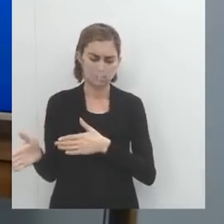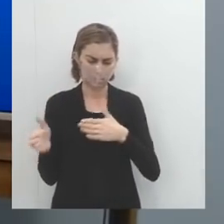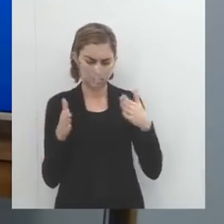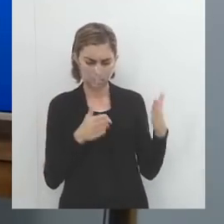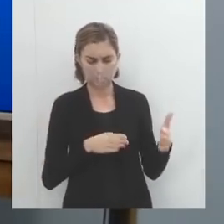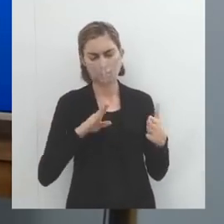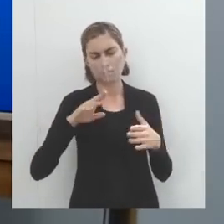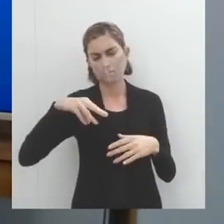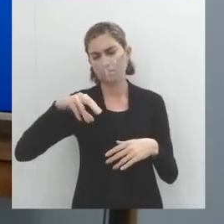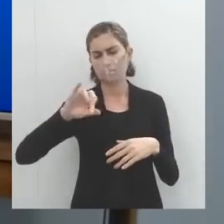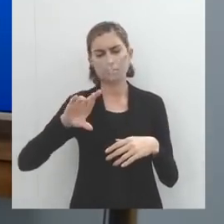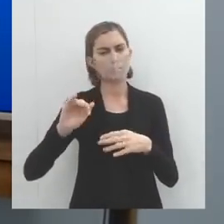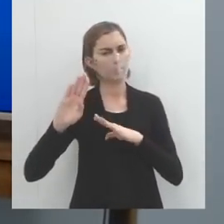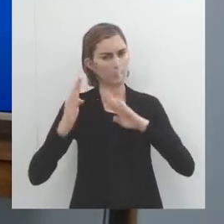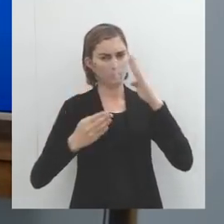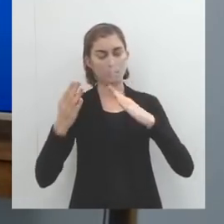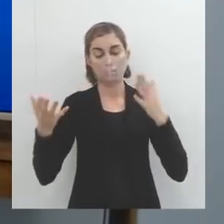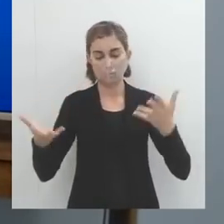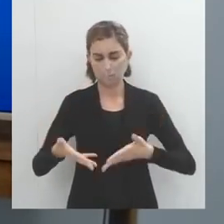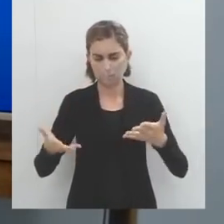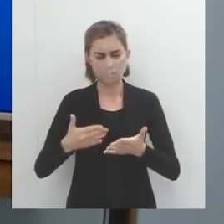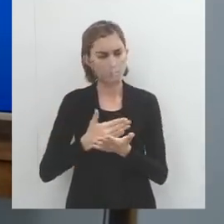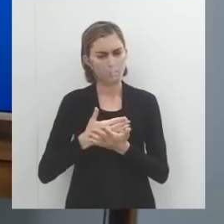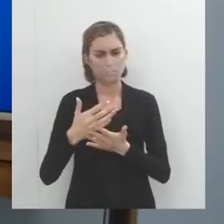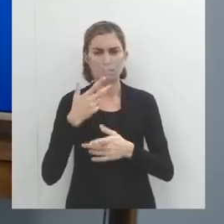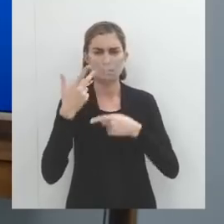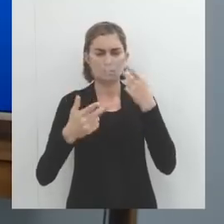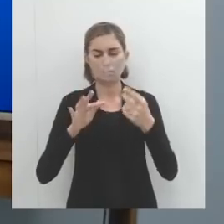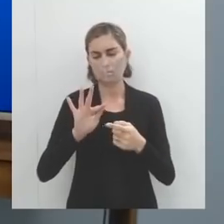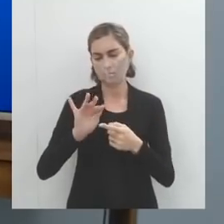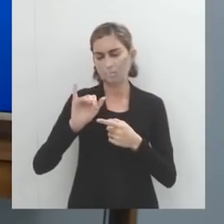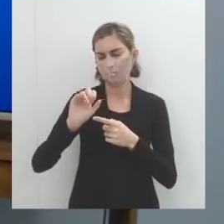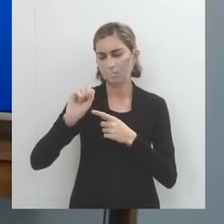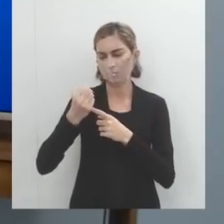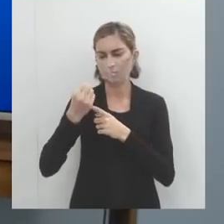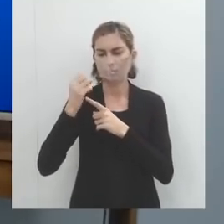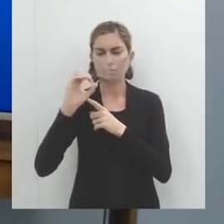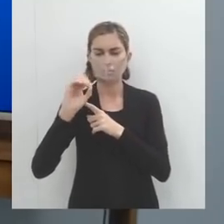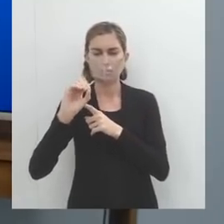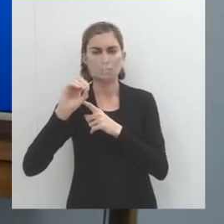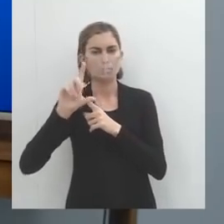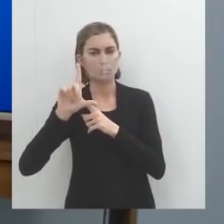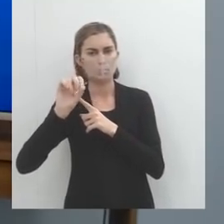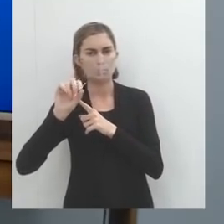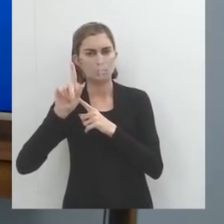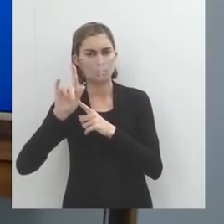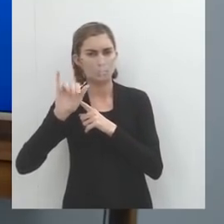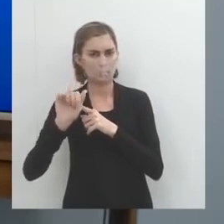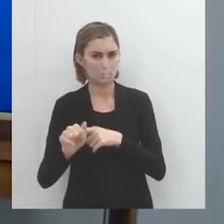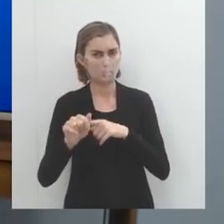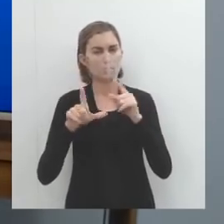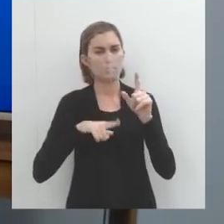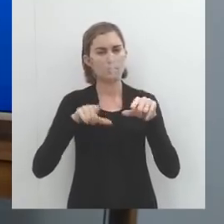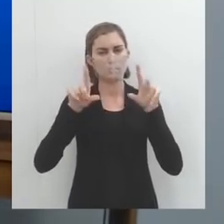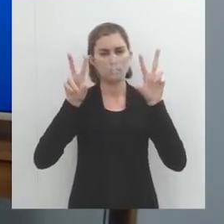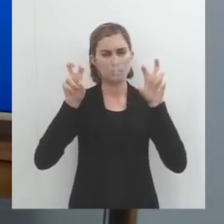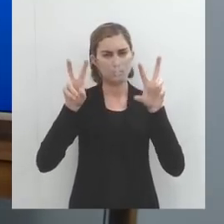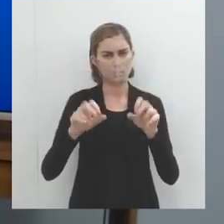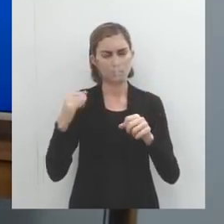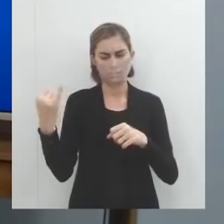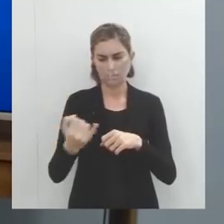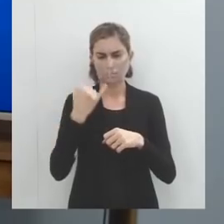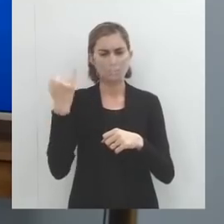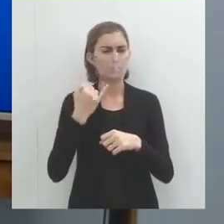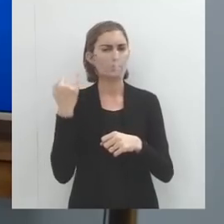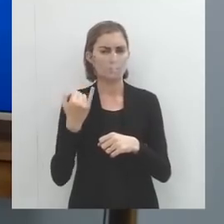de microbiologia, hoje é dia de a gente começar a falar de fisiologia, tá? E a gente sabe que fisiologia é um assunto importante no segundo